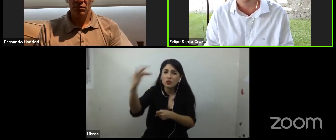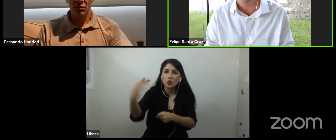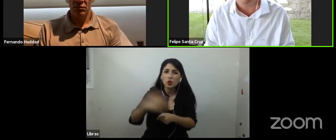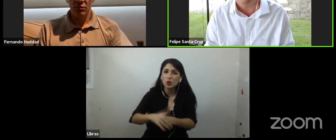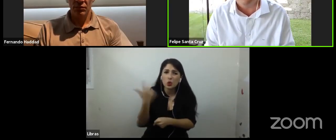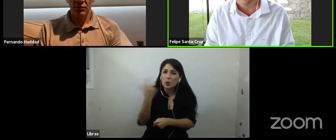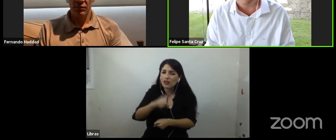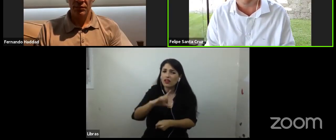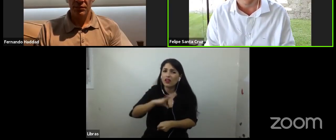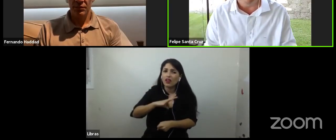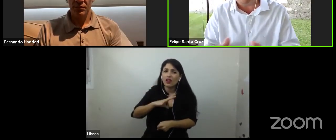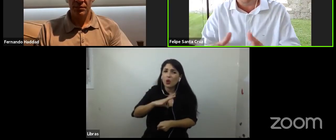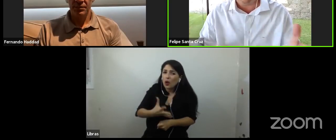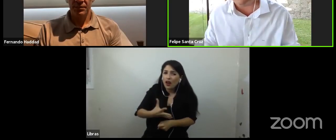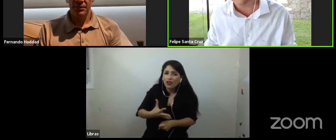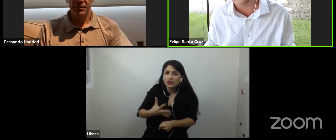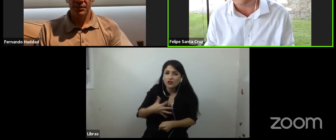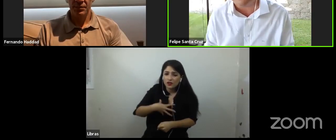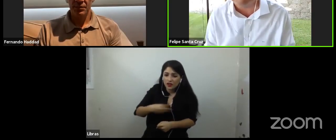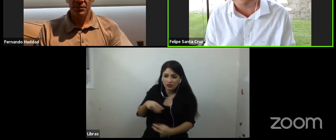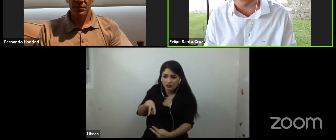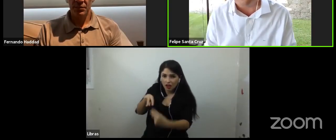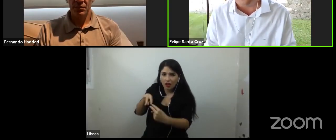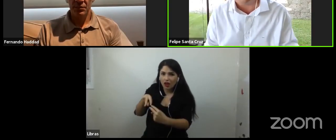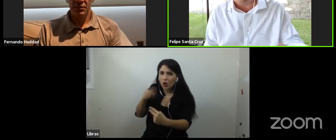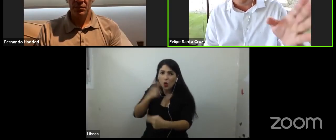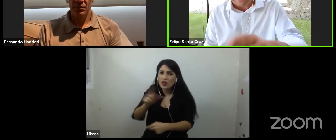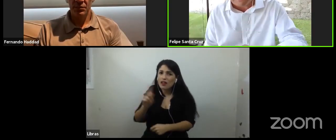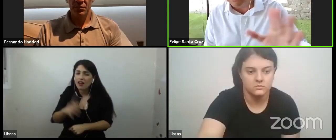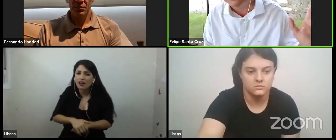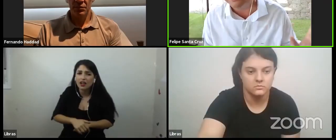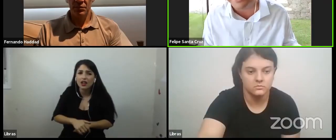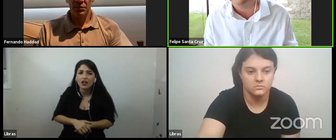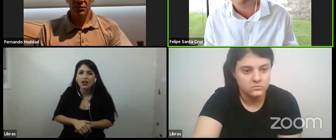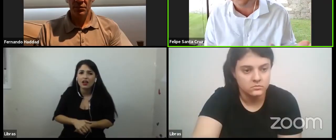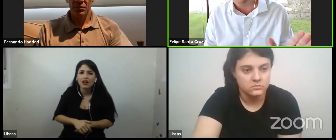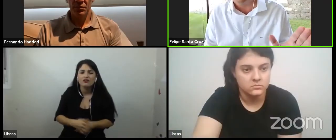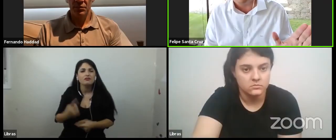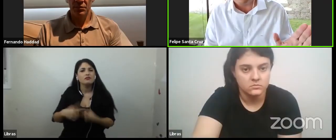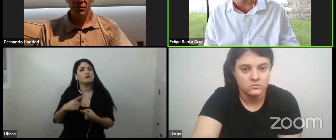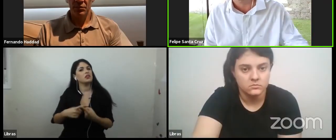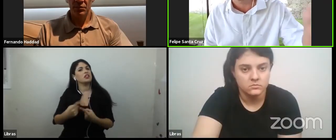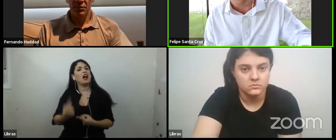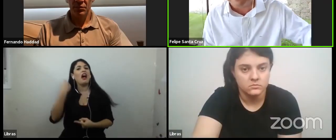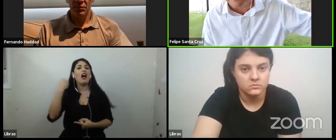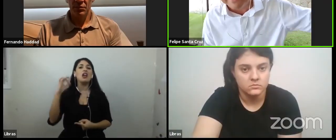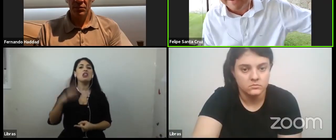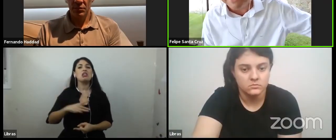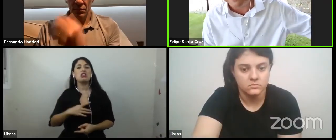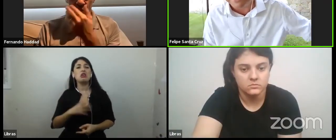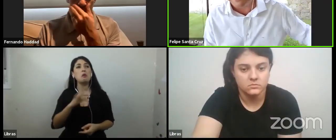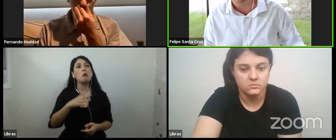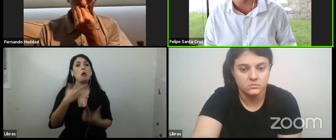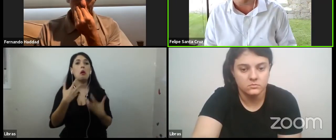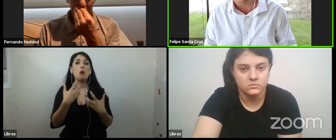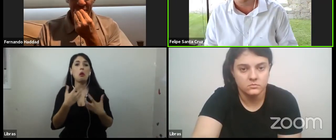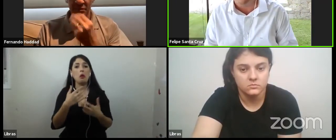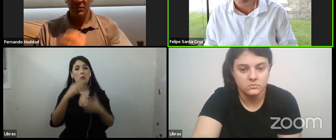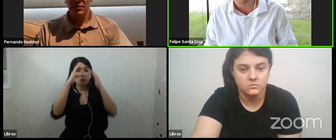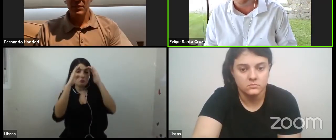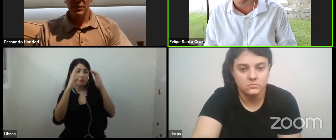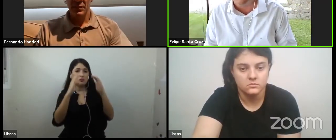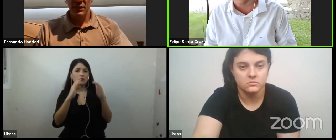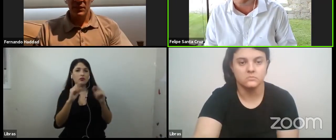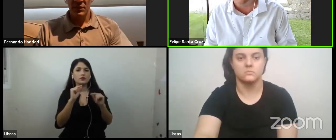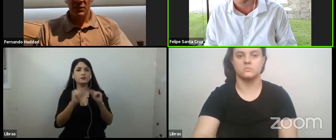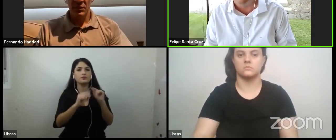parte, né? E não adianta dizer que cumpria ordens, é igualzinho ao nazismo. A história vai saber quem era o guarda do